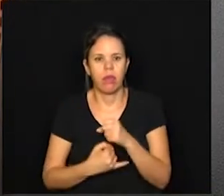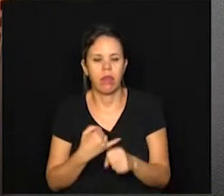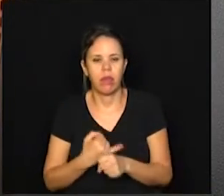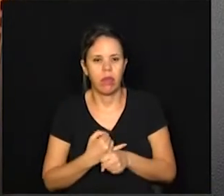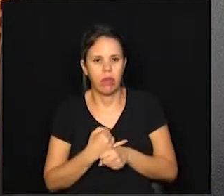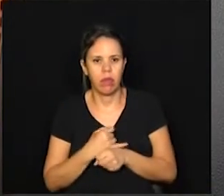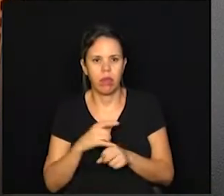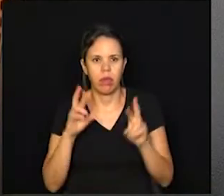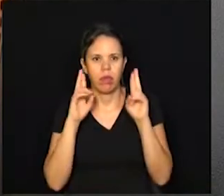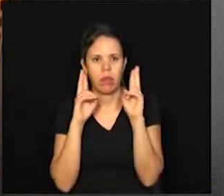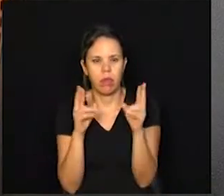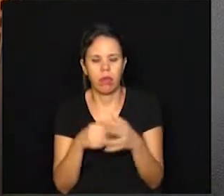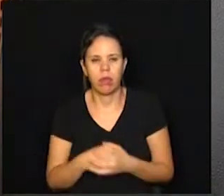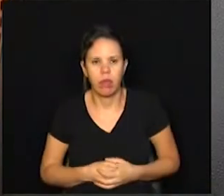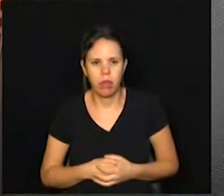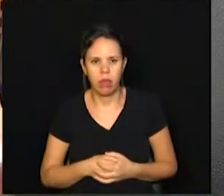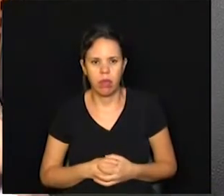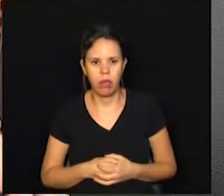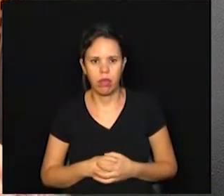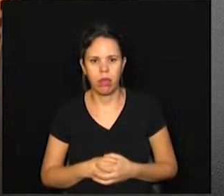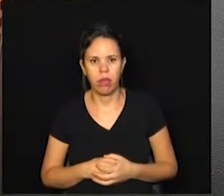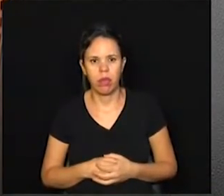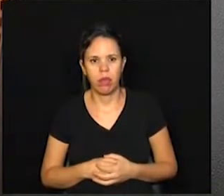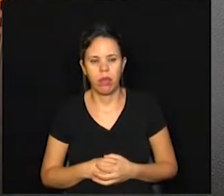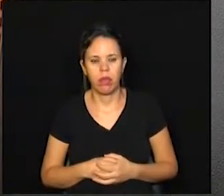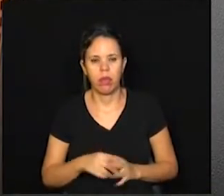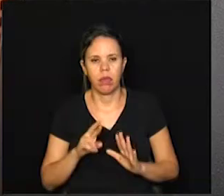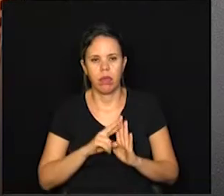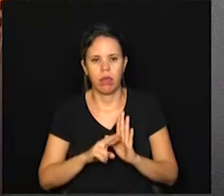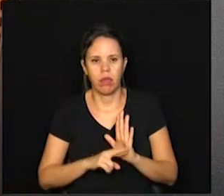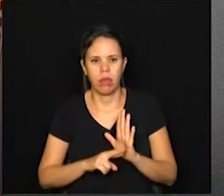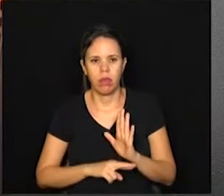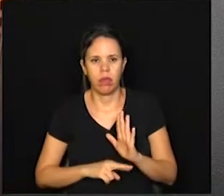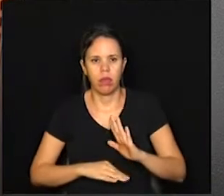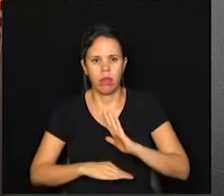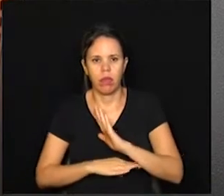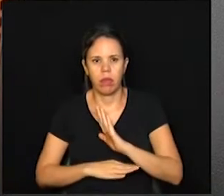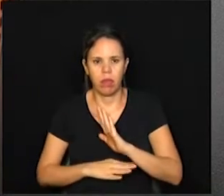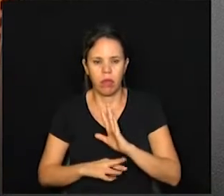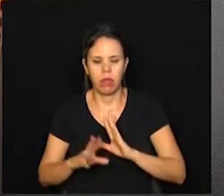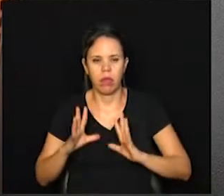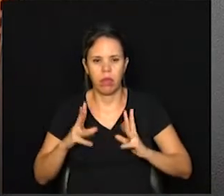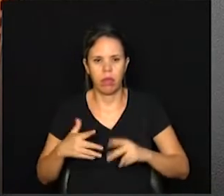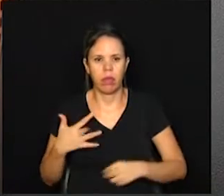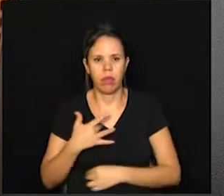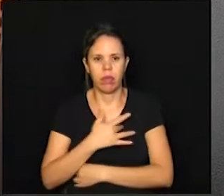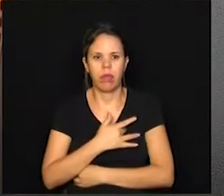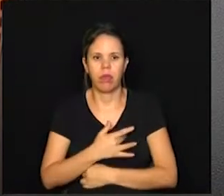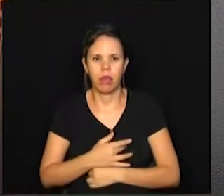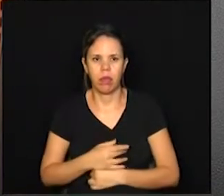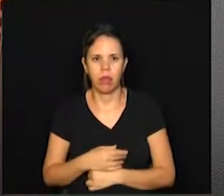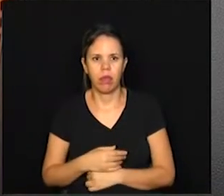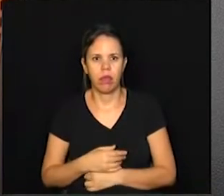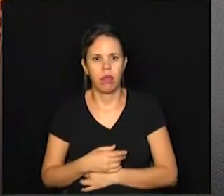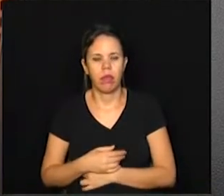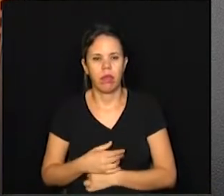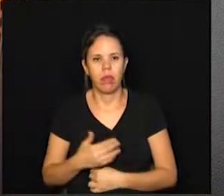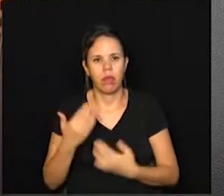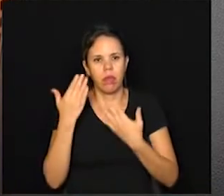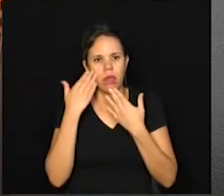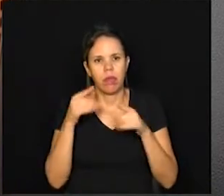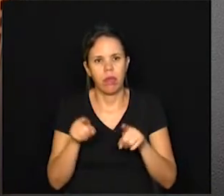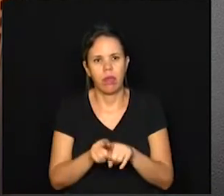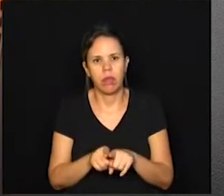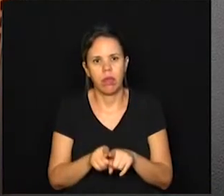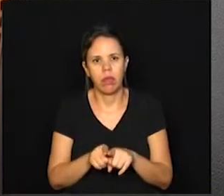nós respeitamos aqui todas as orientações da vigilância sanitária, mas eu quero agradecer também o